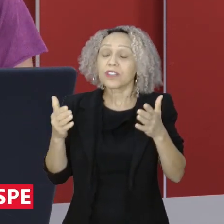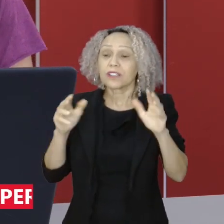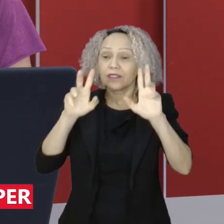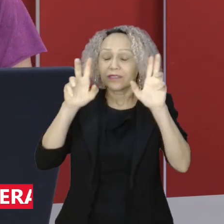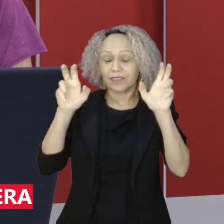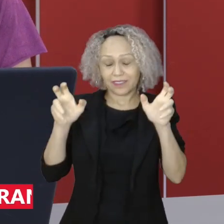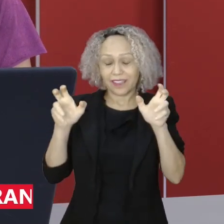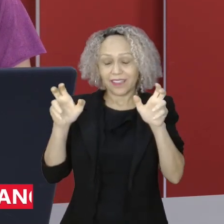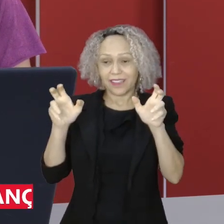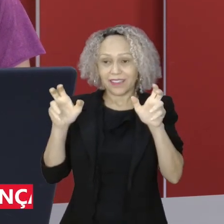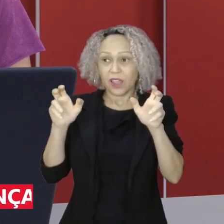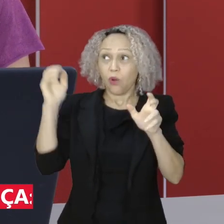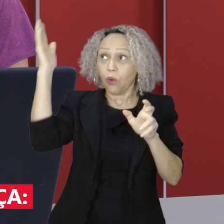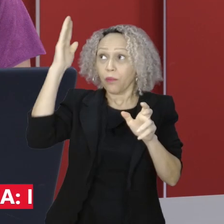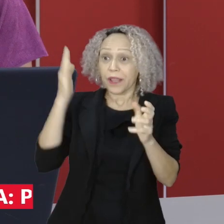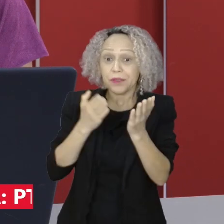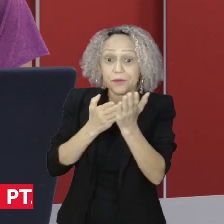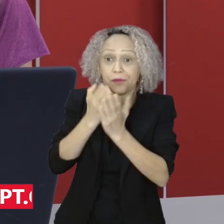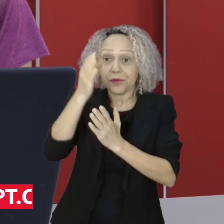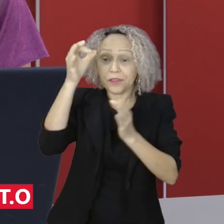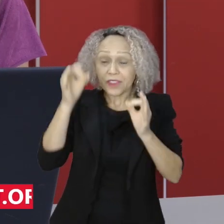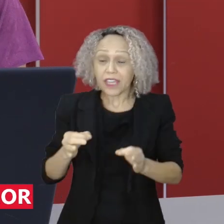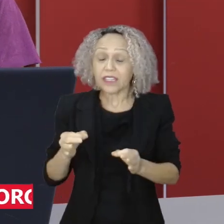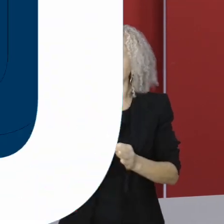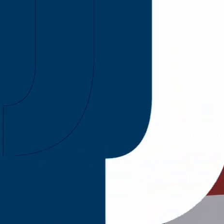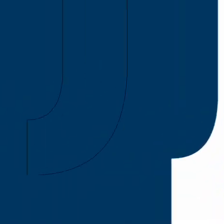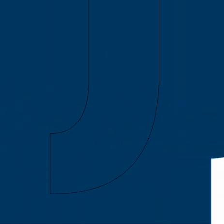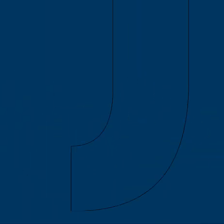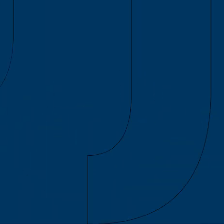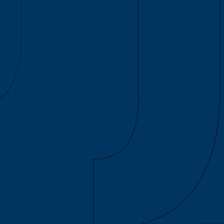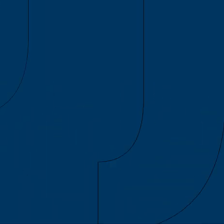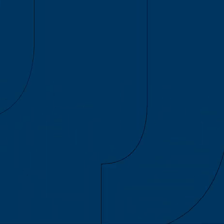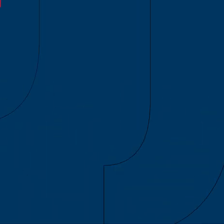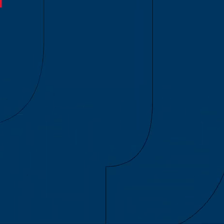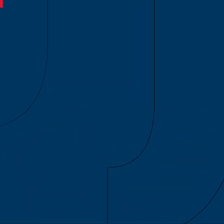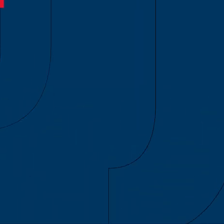vamos tratar das iniciativas na área da cultura.